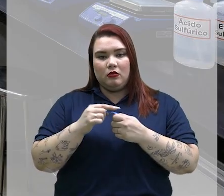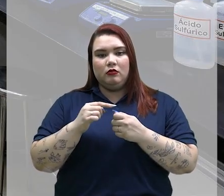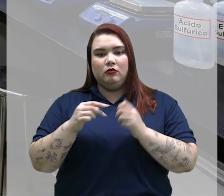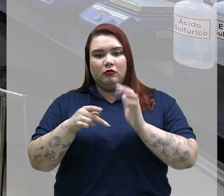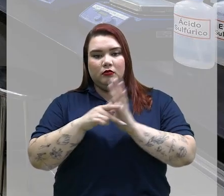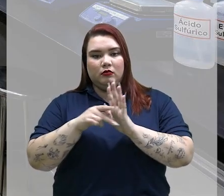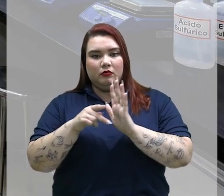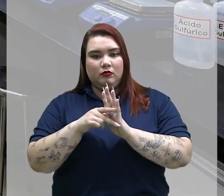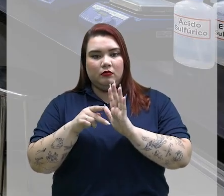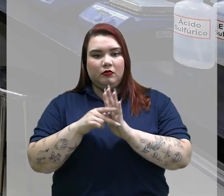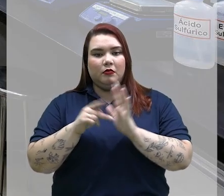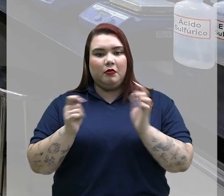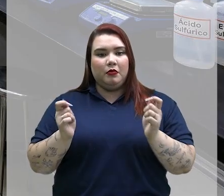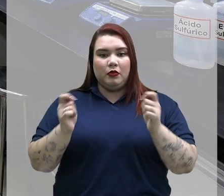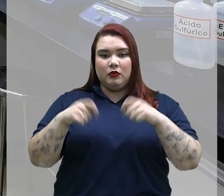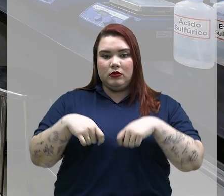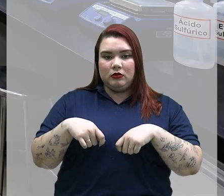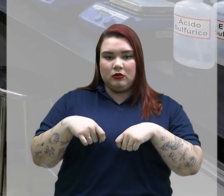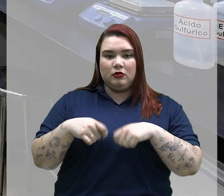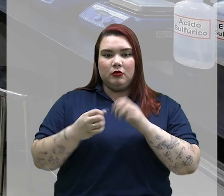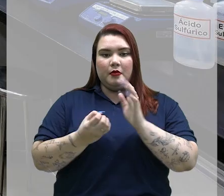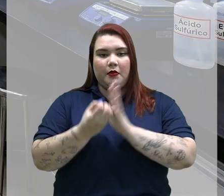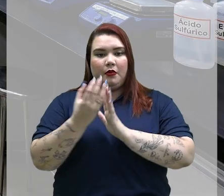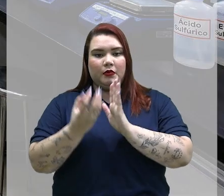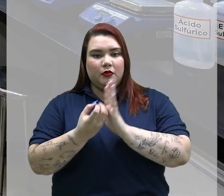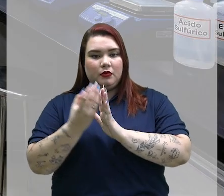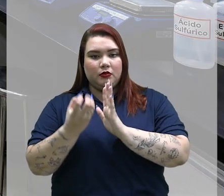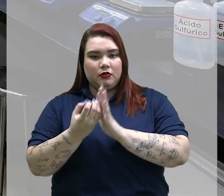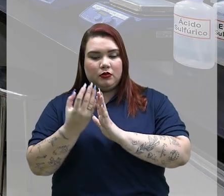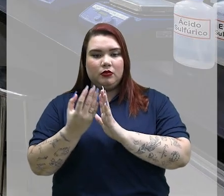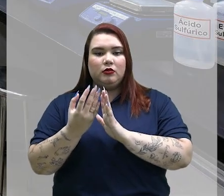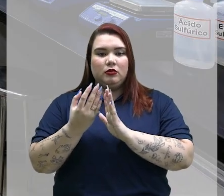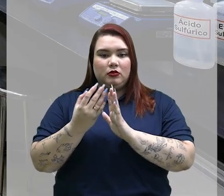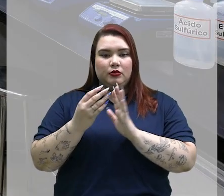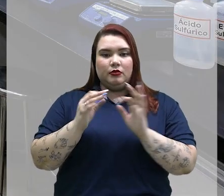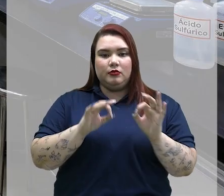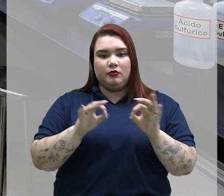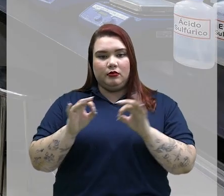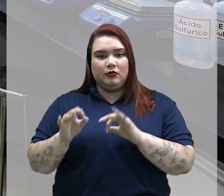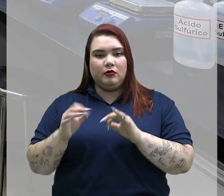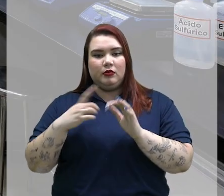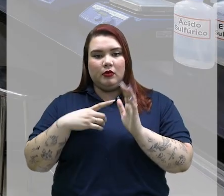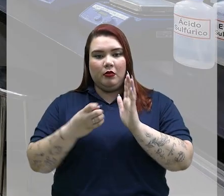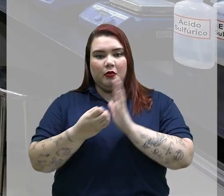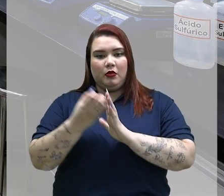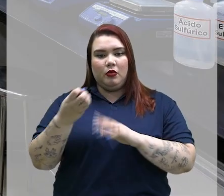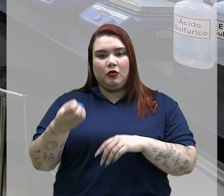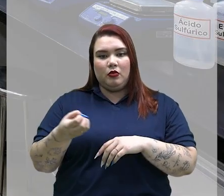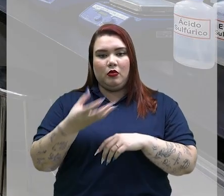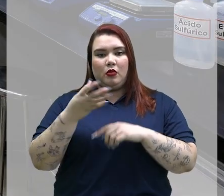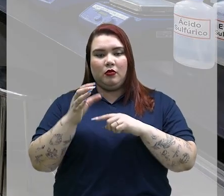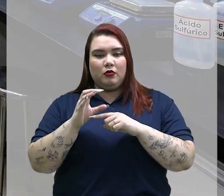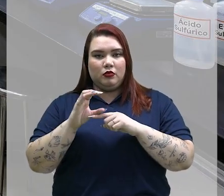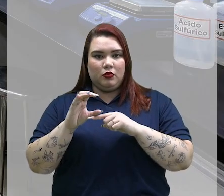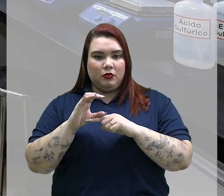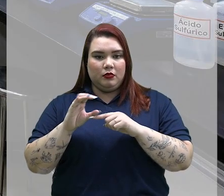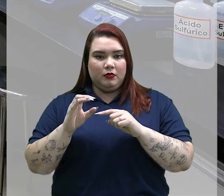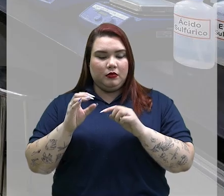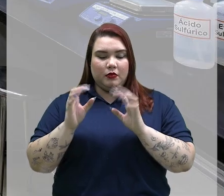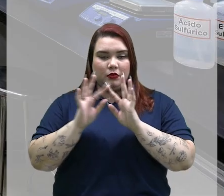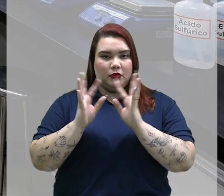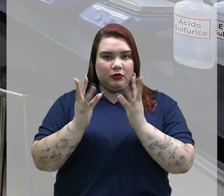essa grande possibilidade de produzir compostos, de gerar novos compostos. E